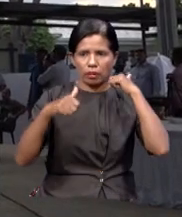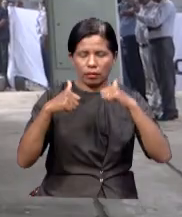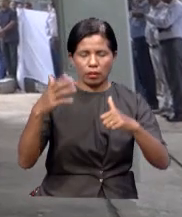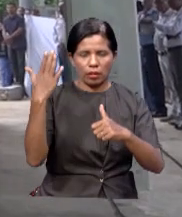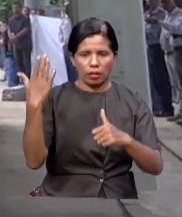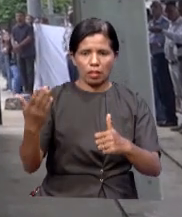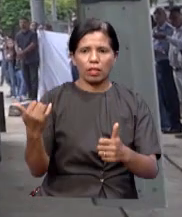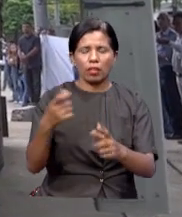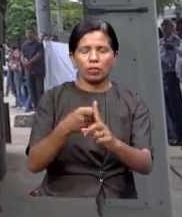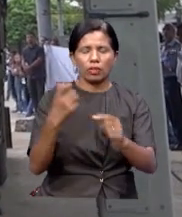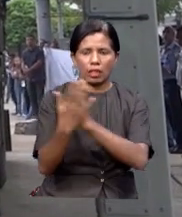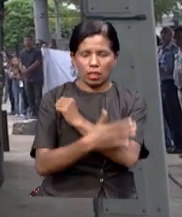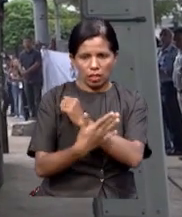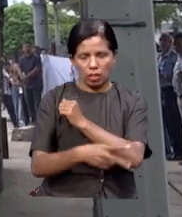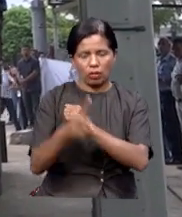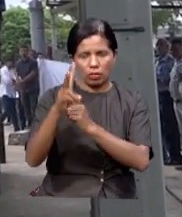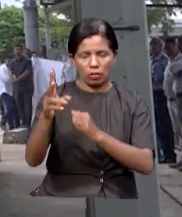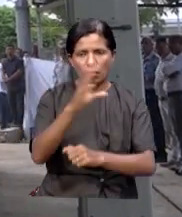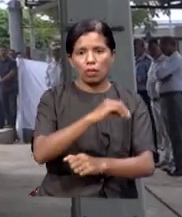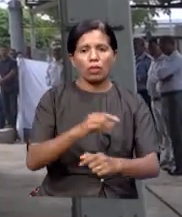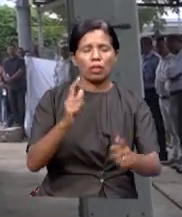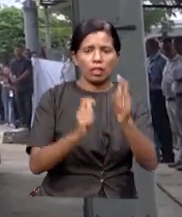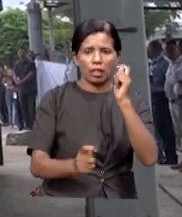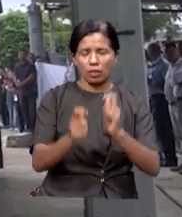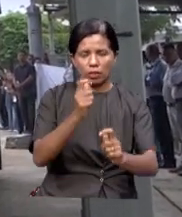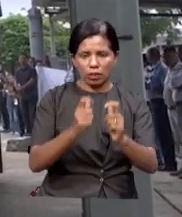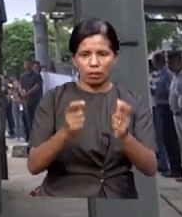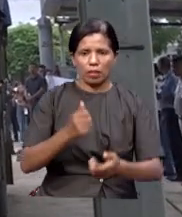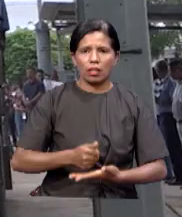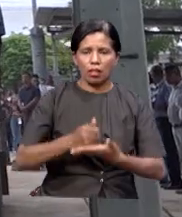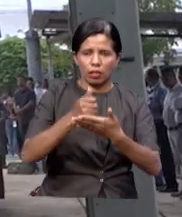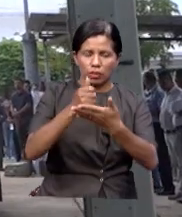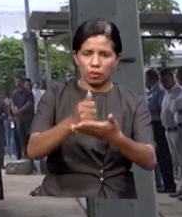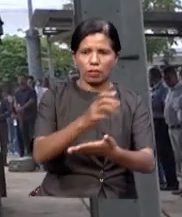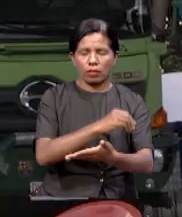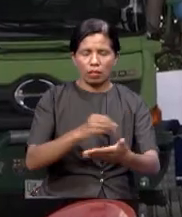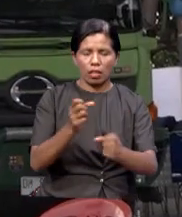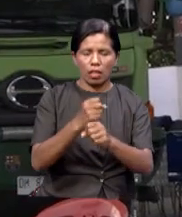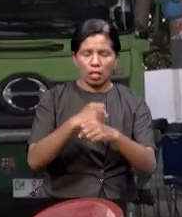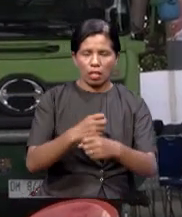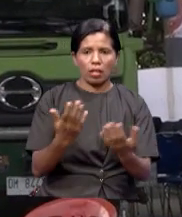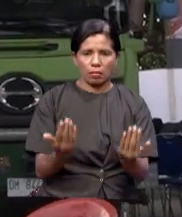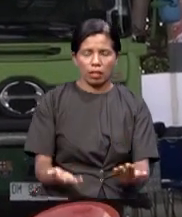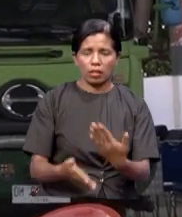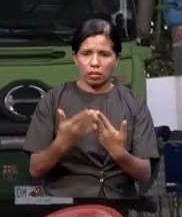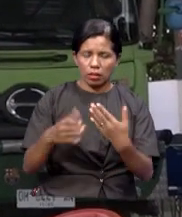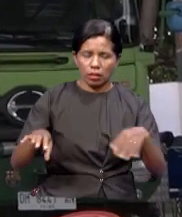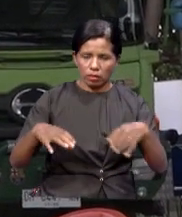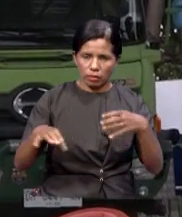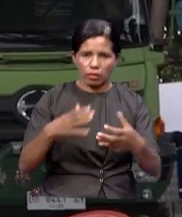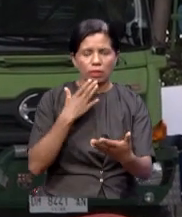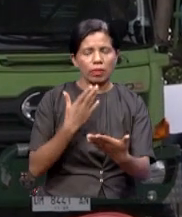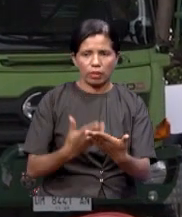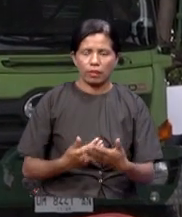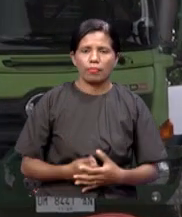ilícito sira, usinação rua ho tecnologia, nebe bele ajuda no hakman serviço alfândega, conaba controlo efetivo.